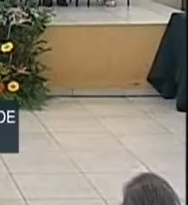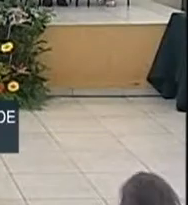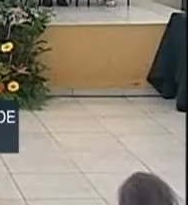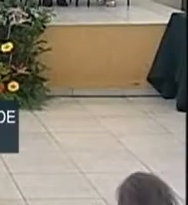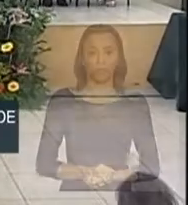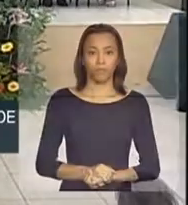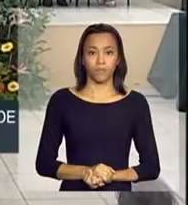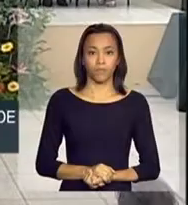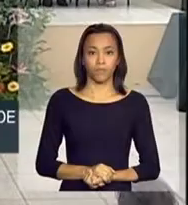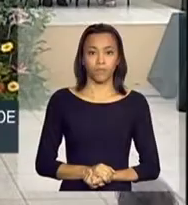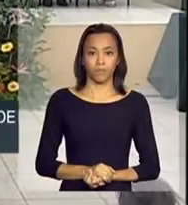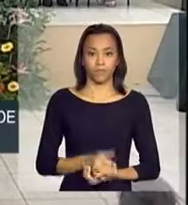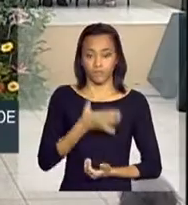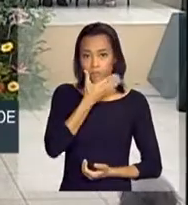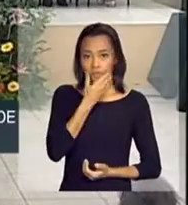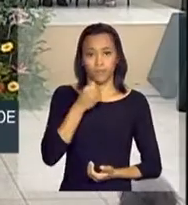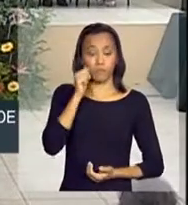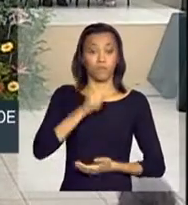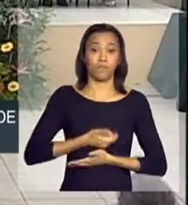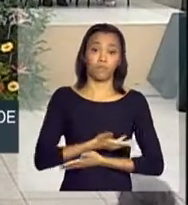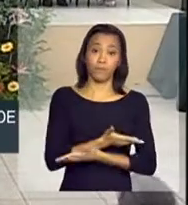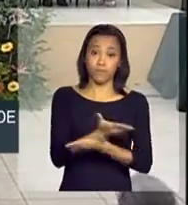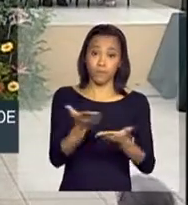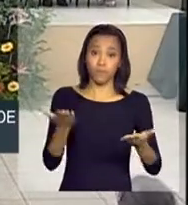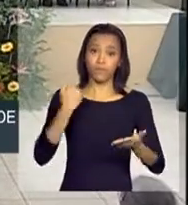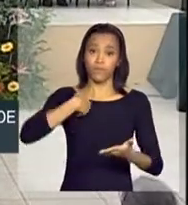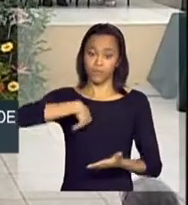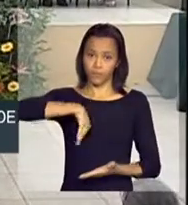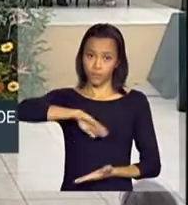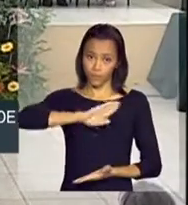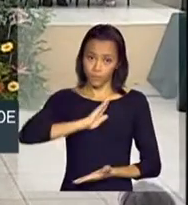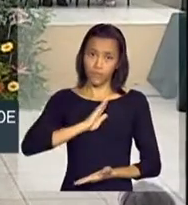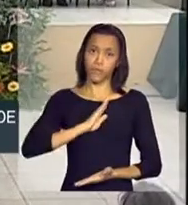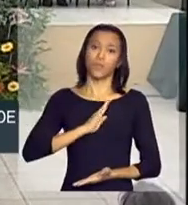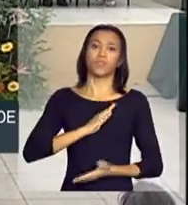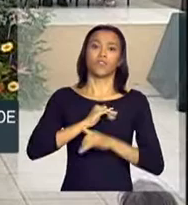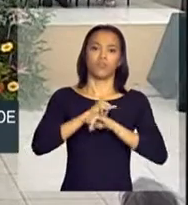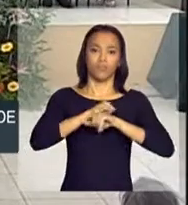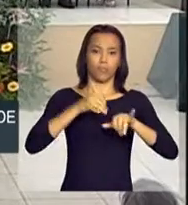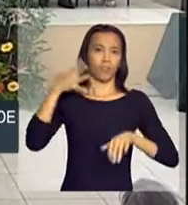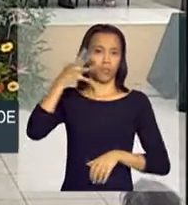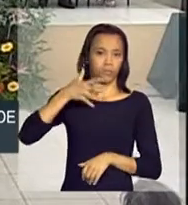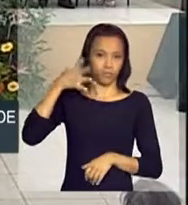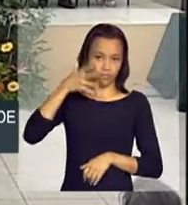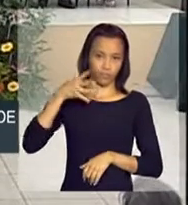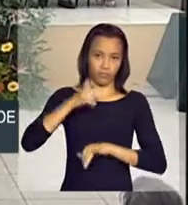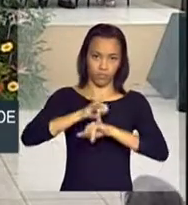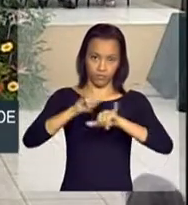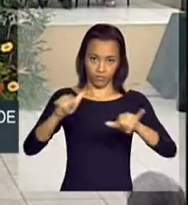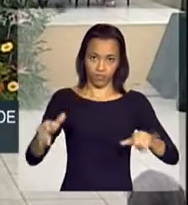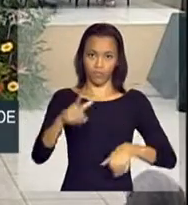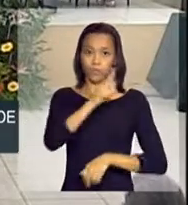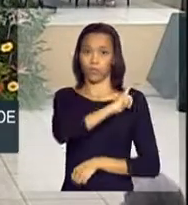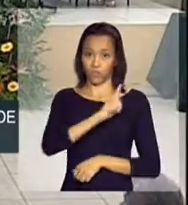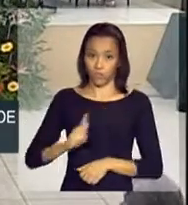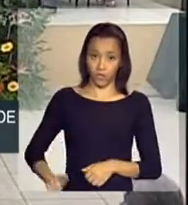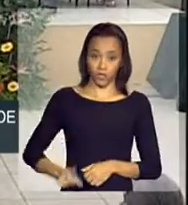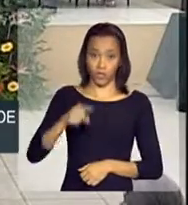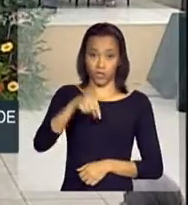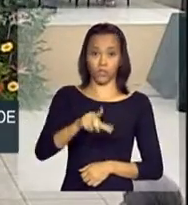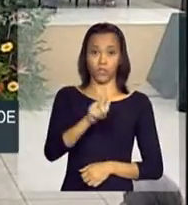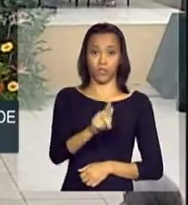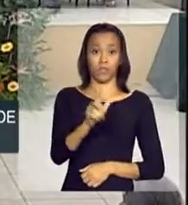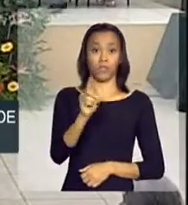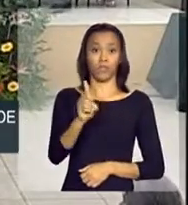Olá senhoras e senhores que anunciamos a palavra do senhor governador do Distrito Federal Agnelo Queiroz